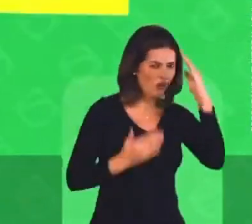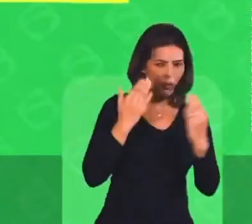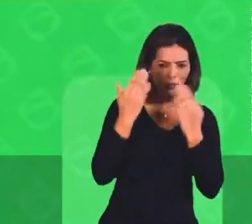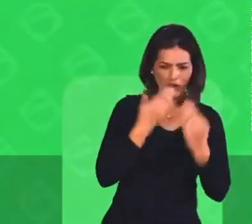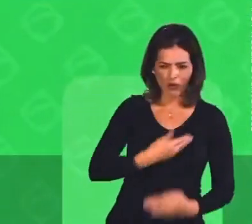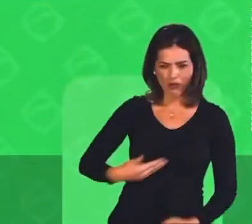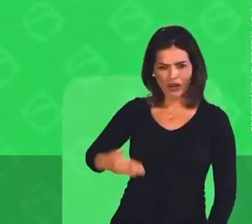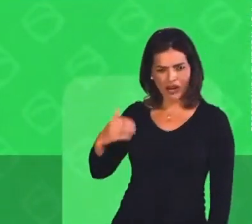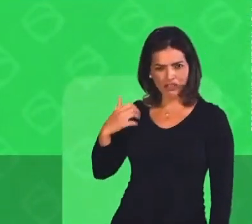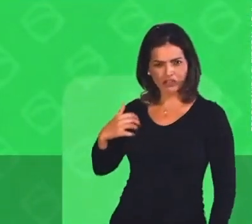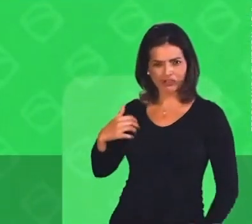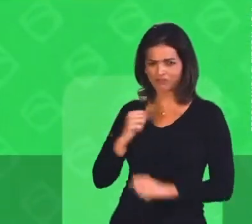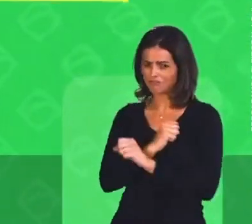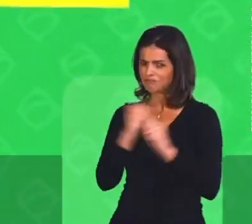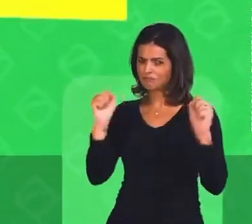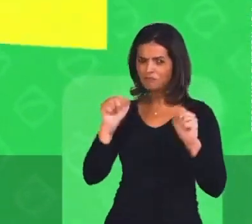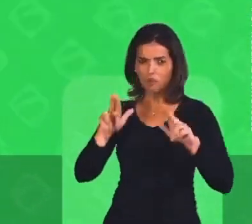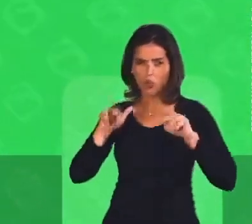Argentina.